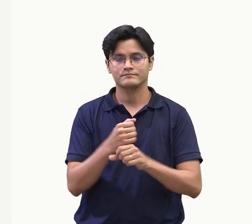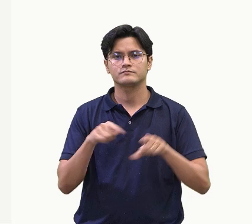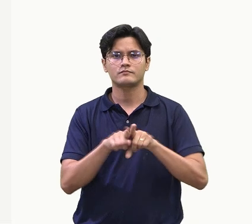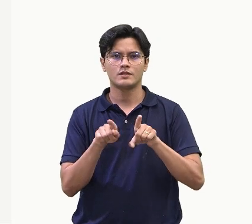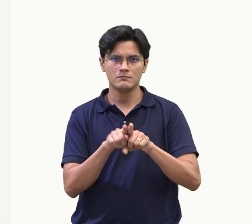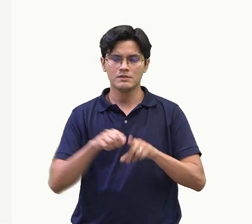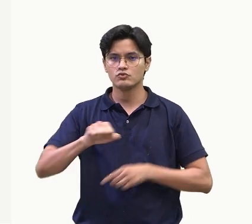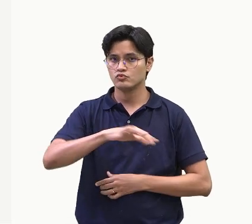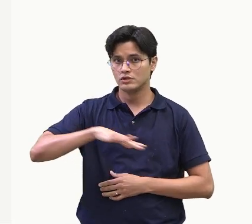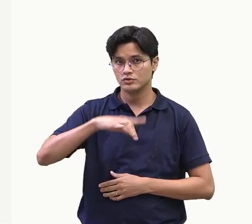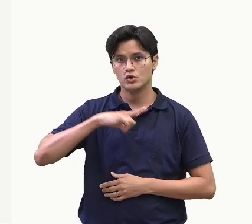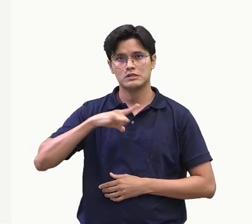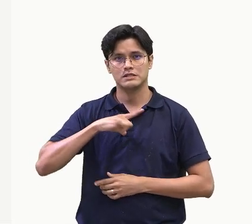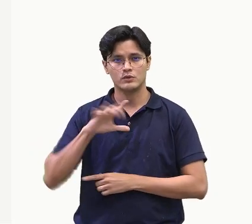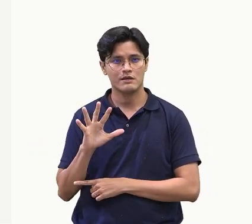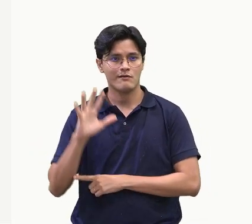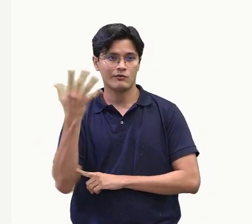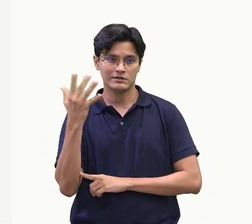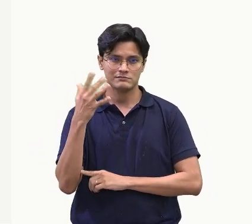Eles foram